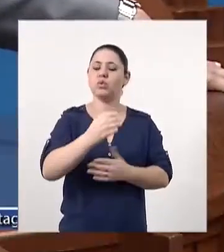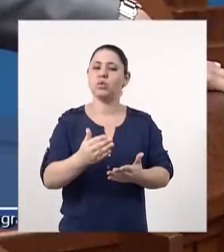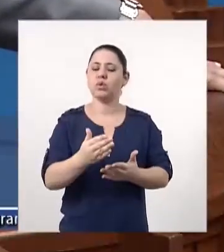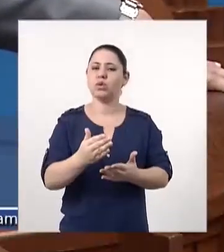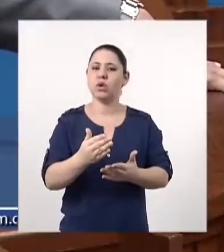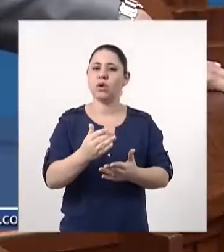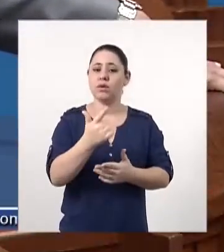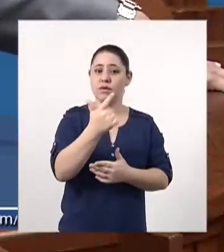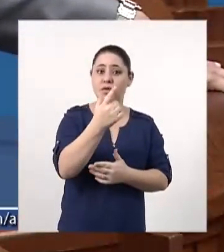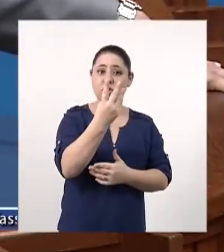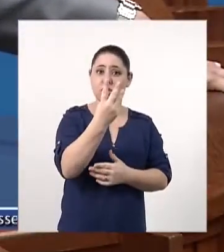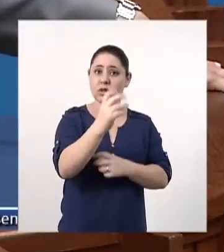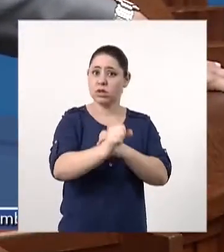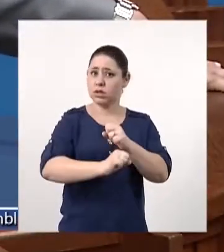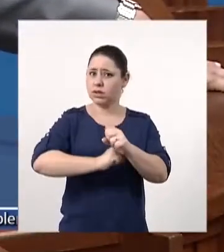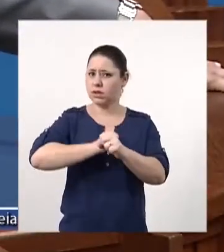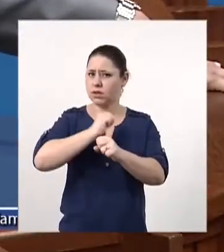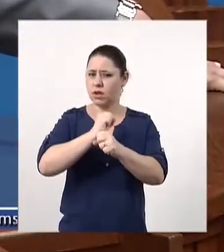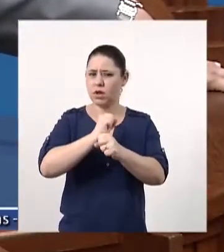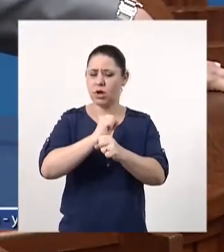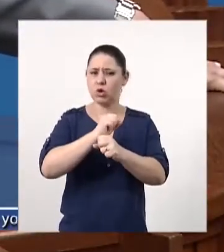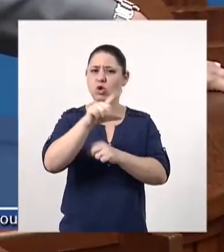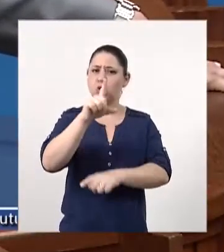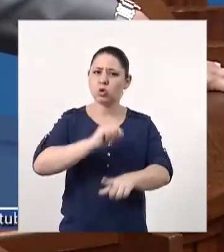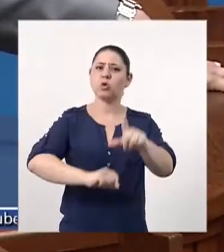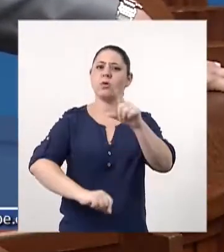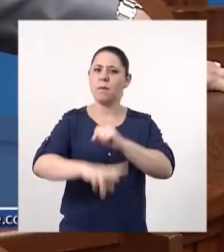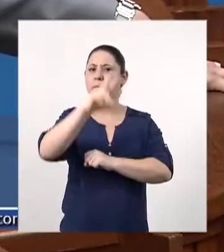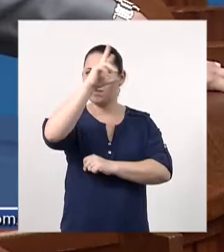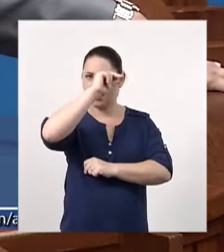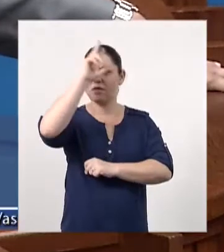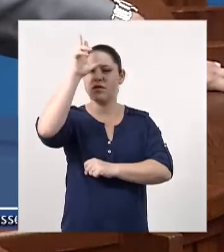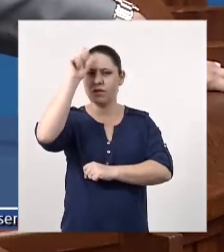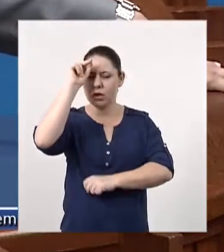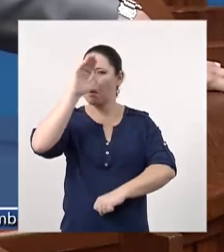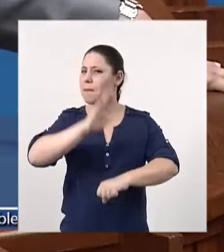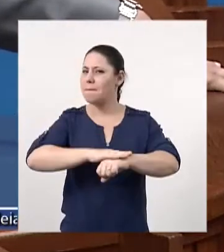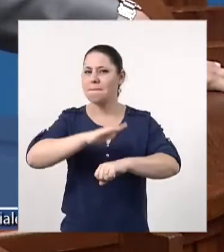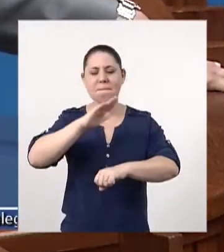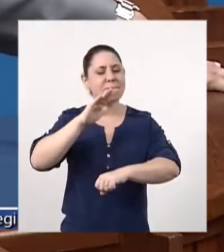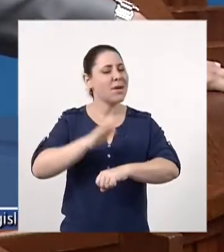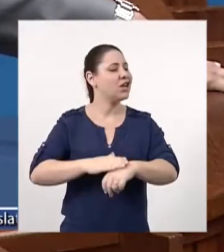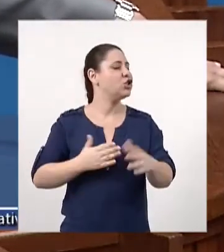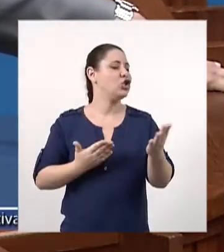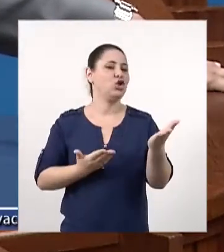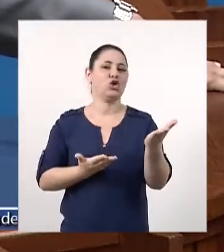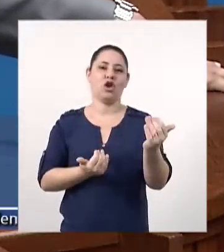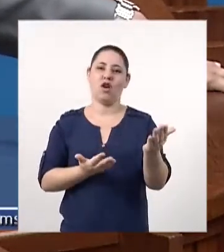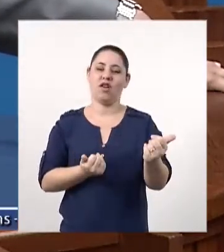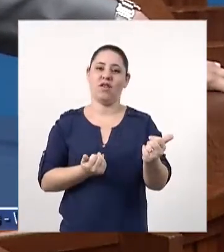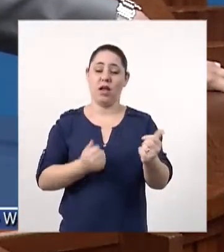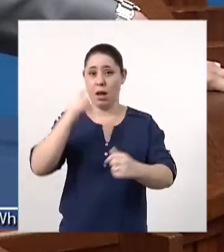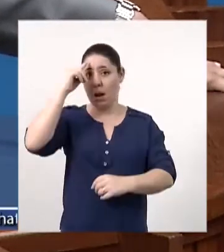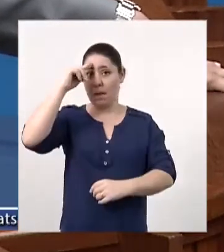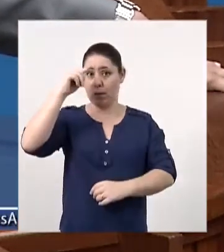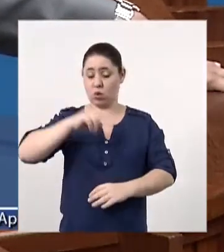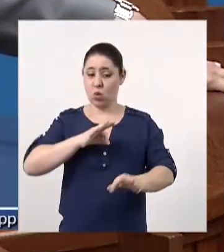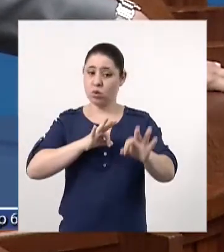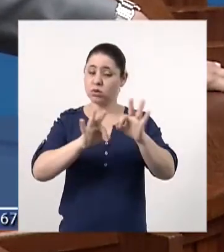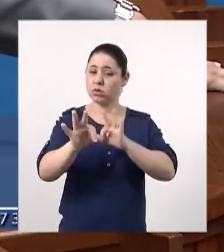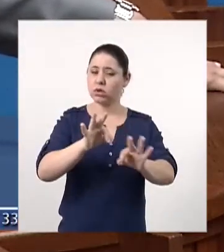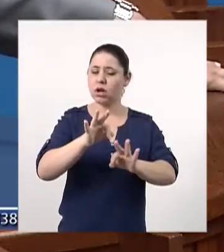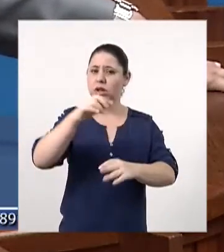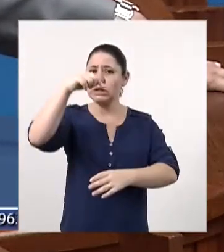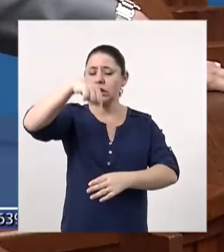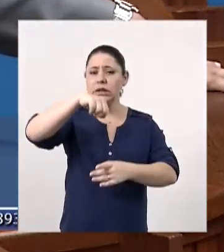Com 23 anos, fui eleito prefeito, sendo até hoje o prefeito mais jovem a comandar uma cidade no Mato Grosso do